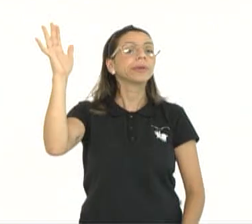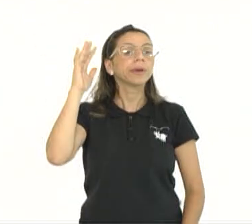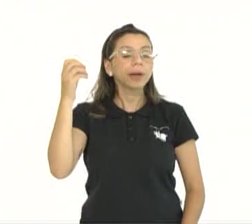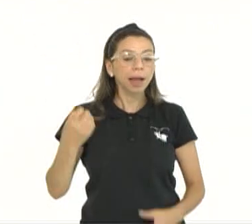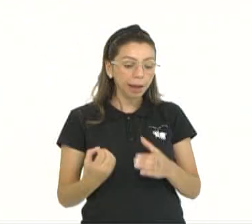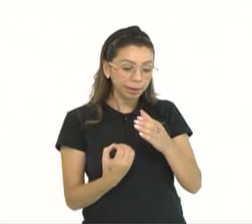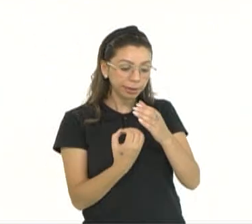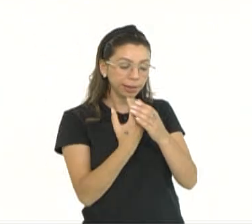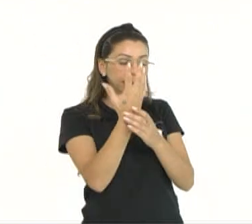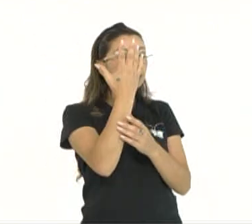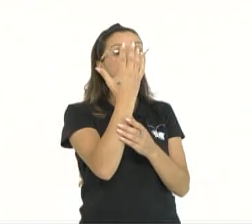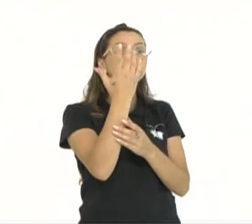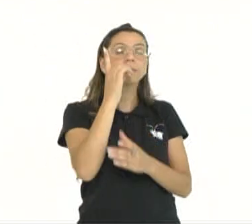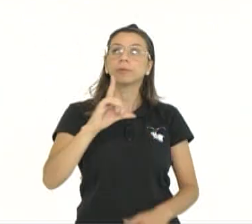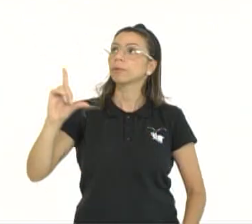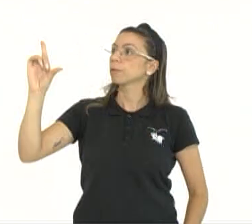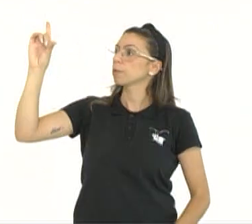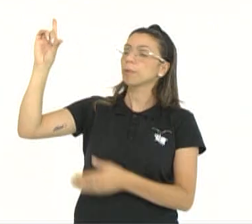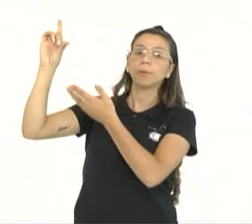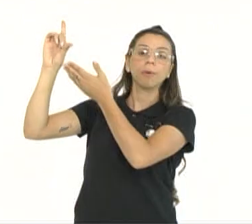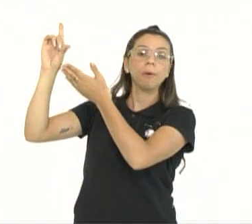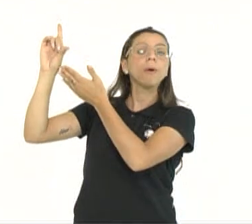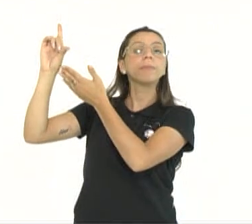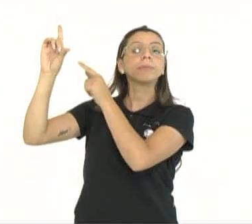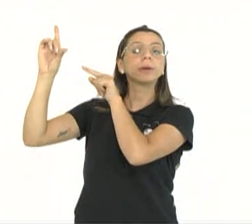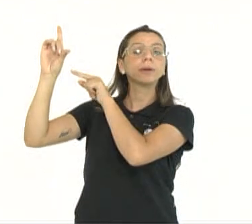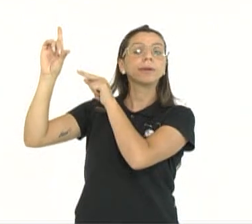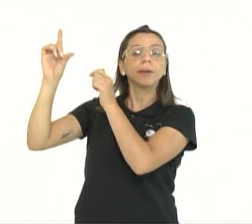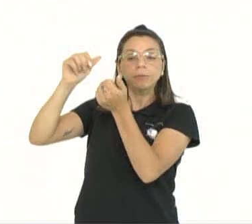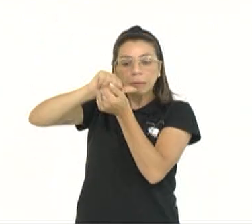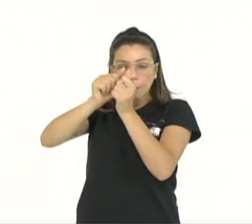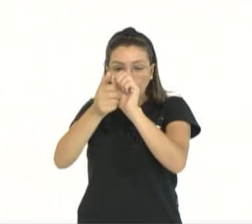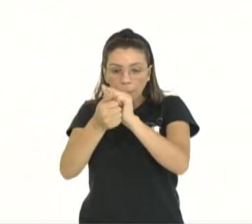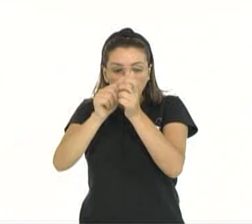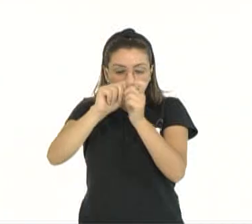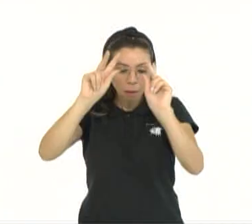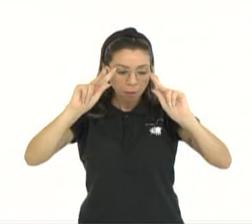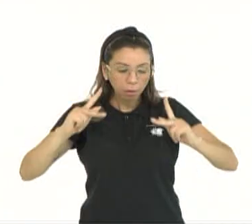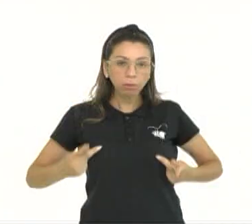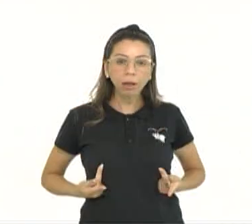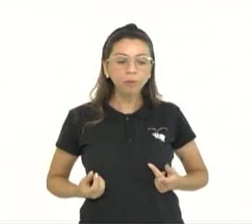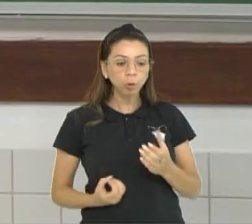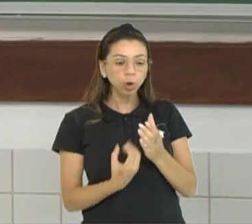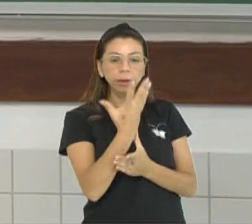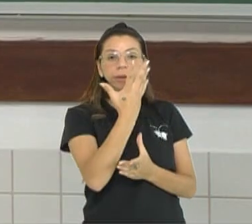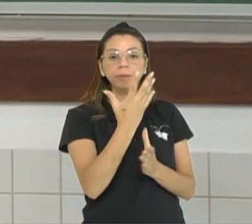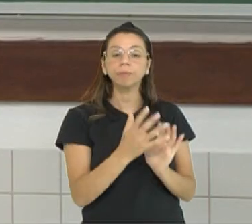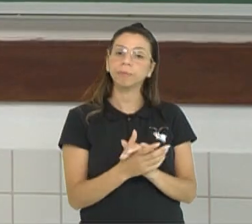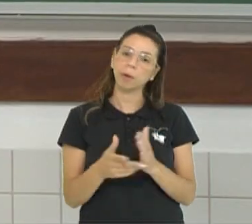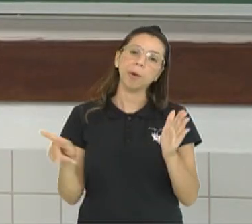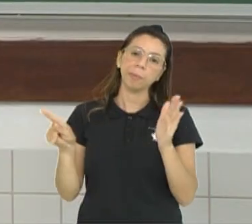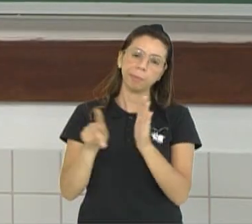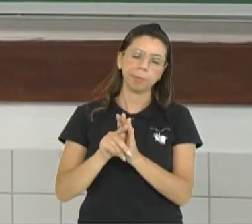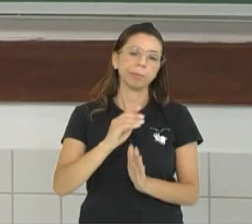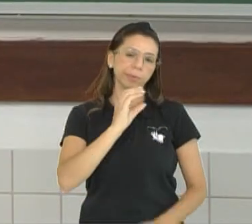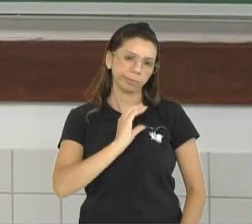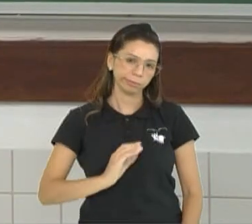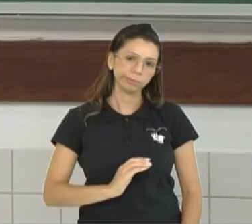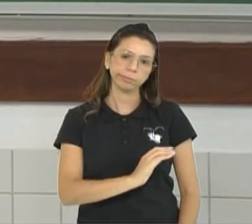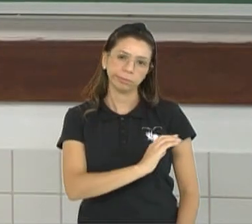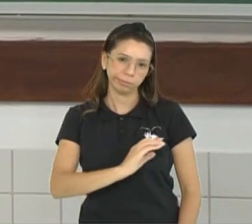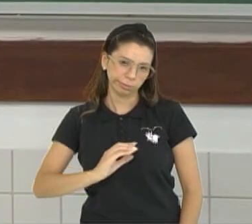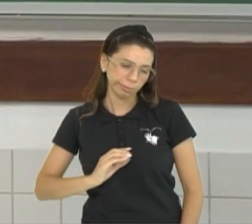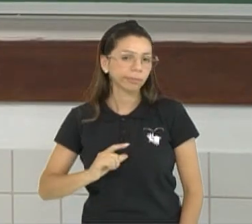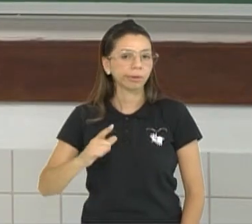criação do homem por Deus. Essa teoria, ela é uma teoria que ela é cristã. Ela vai ter a